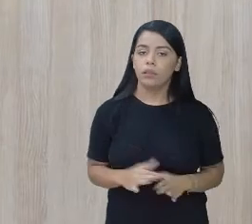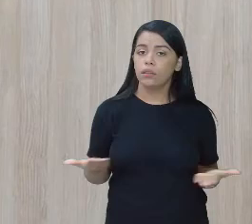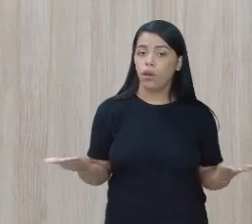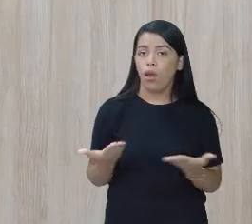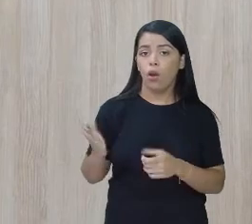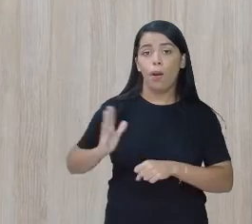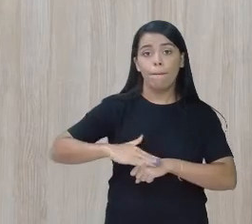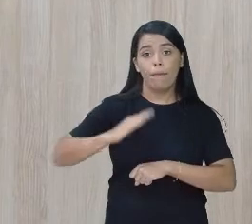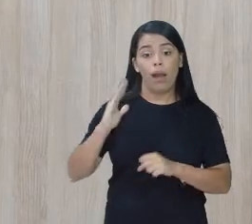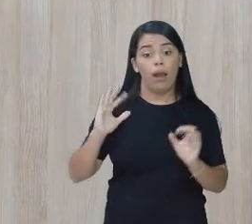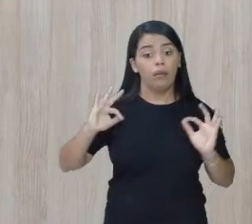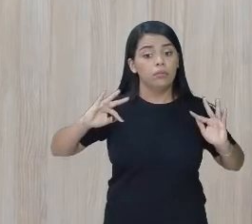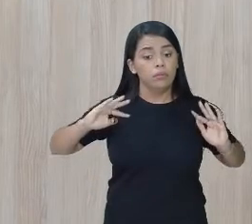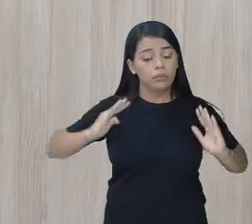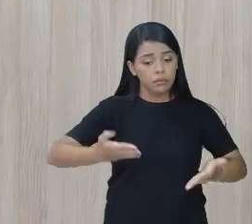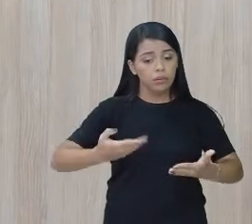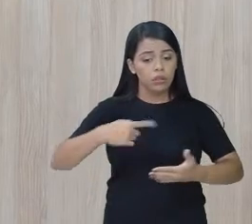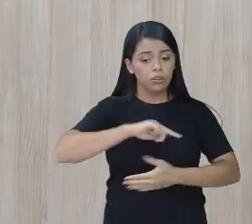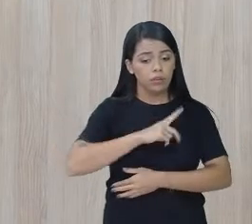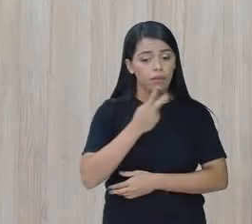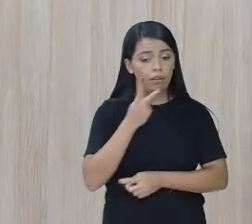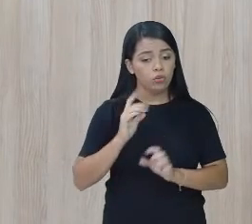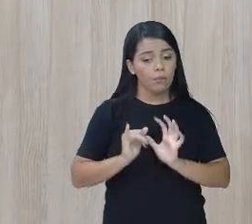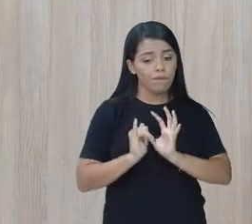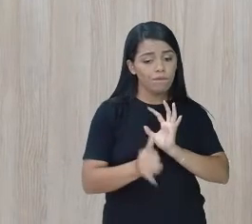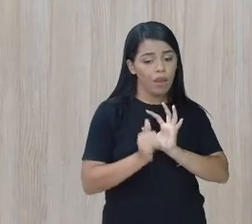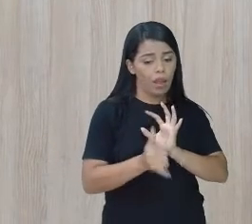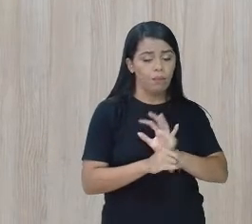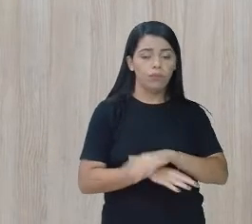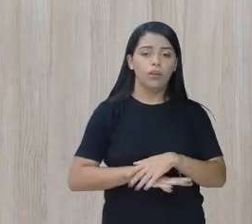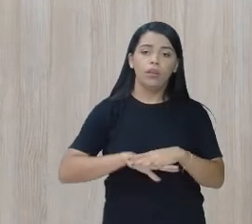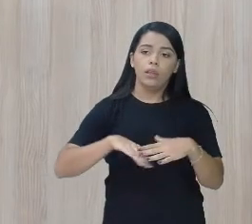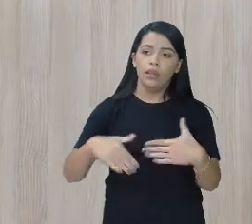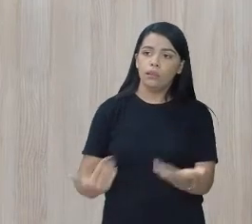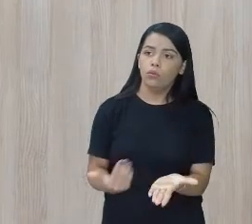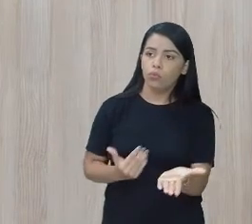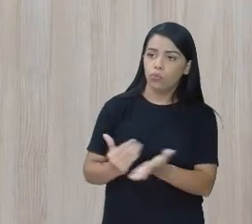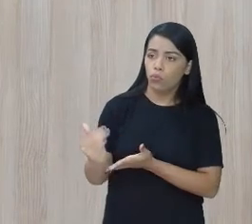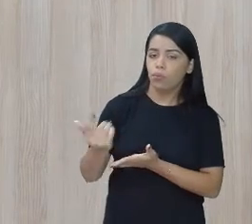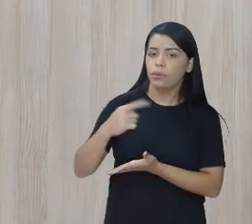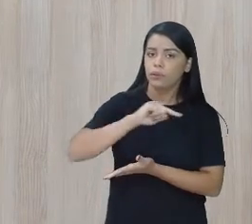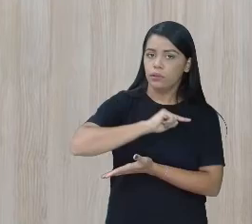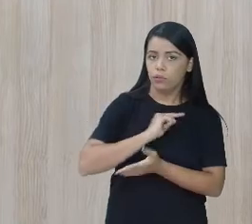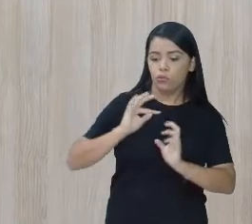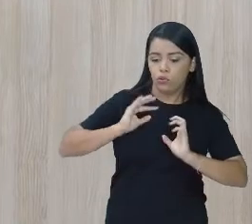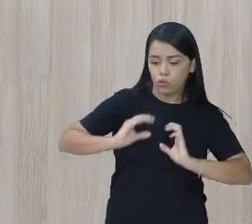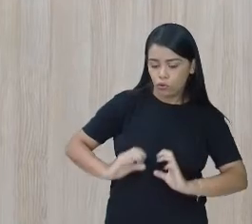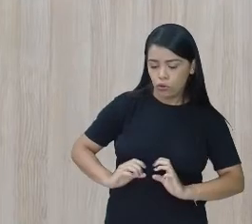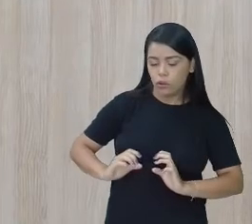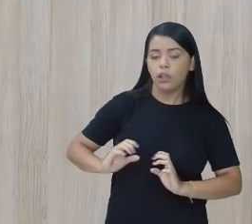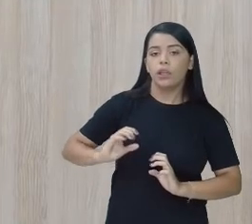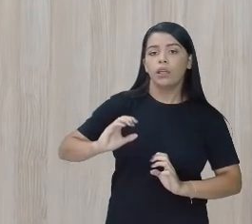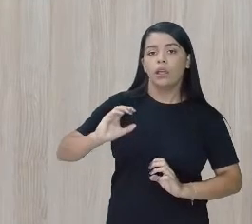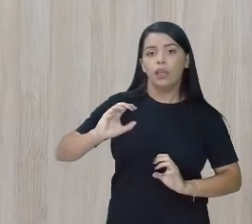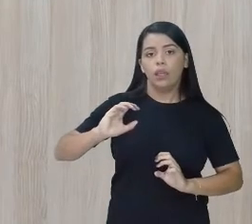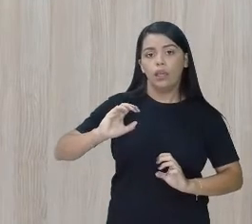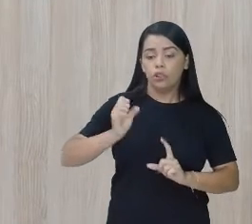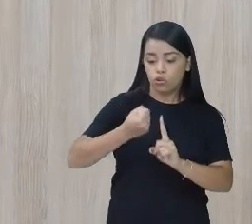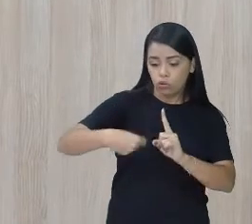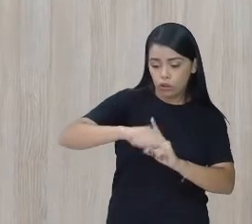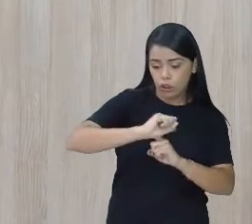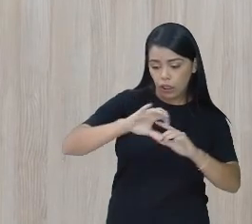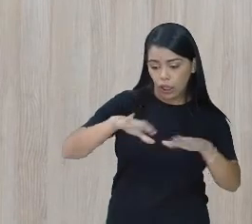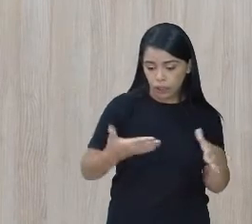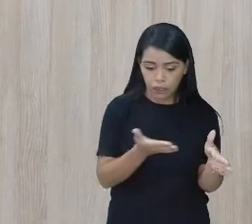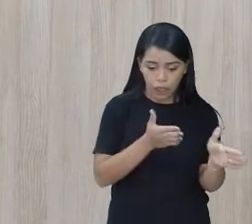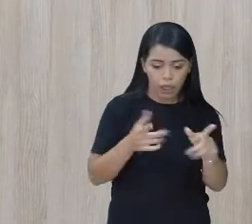mais especificamente, a gente vai falar sobre as fábulas. Então, no começo da nossa civilização, enquanto o homem desenvolvia a